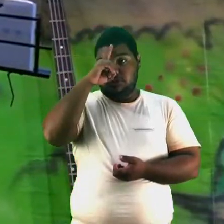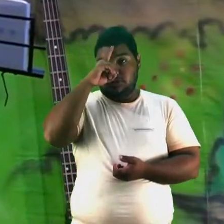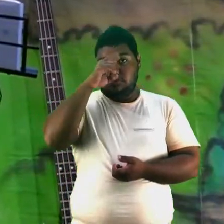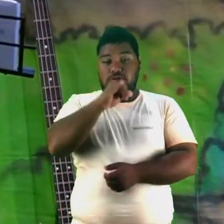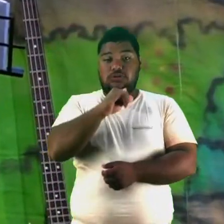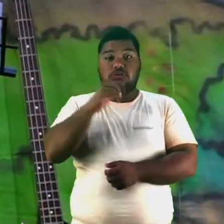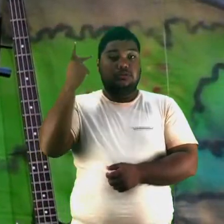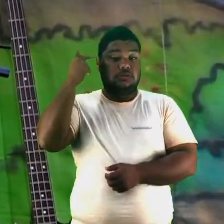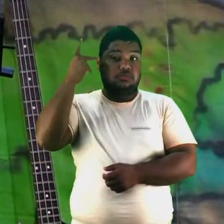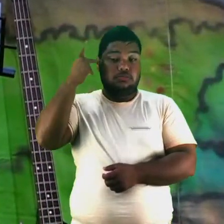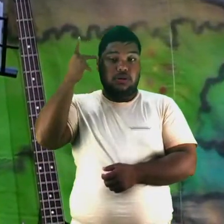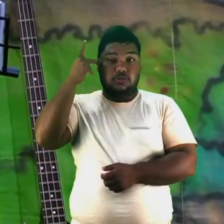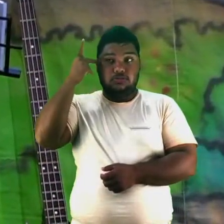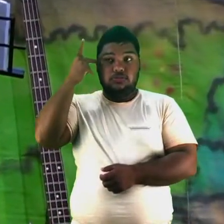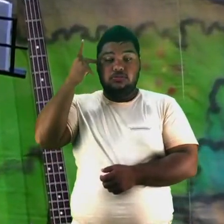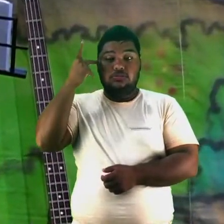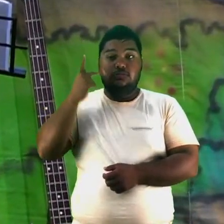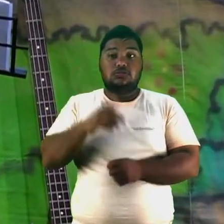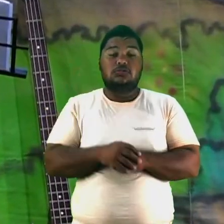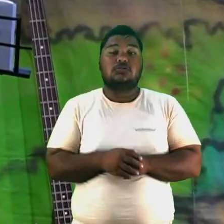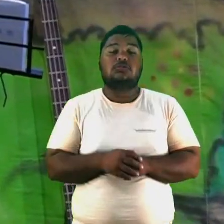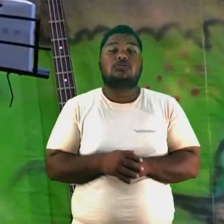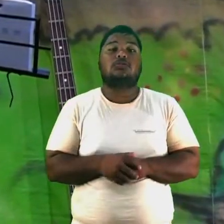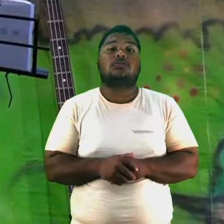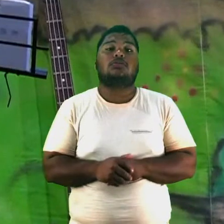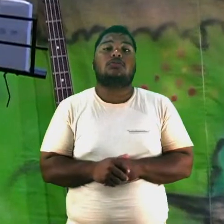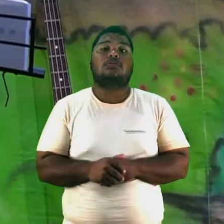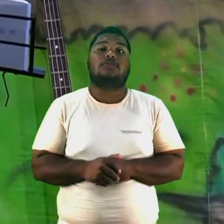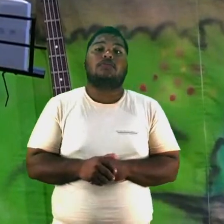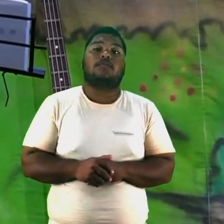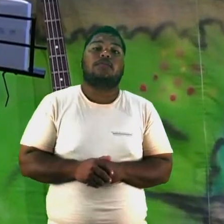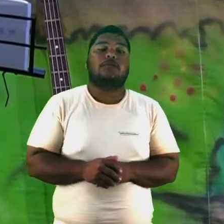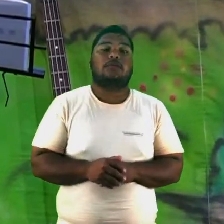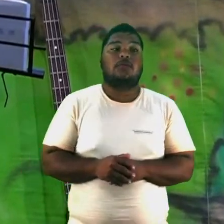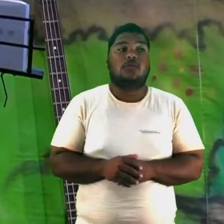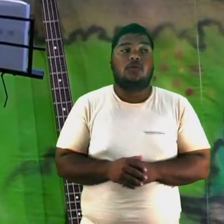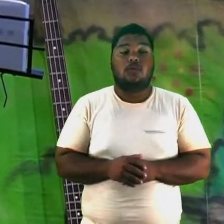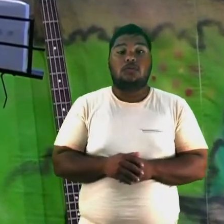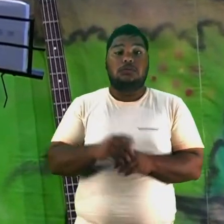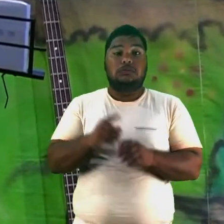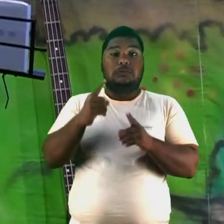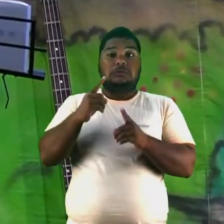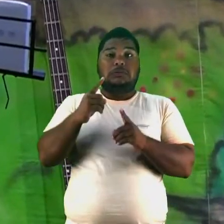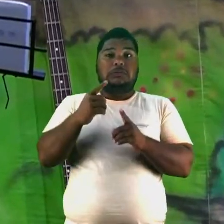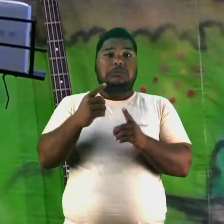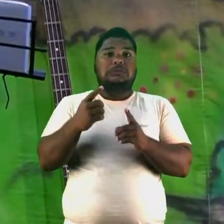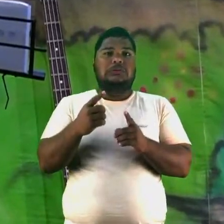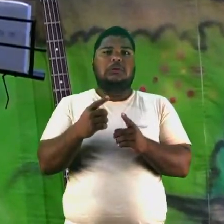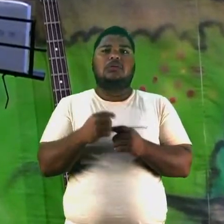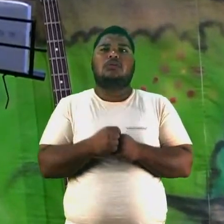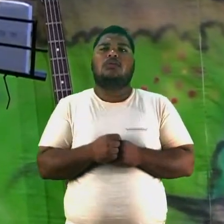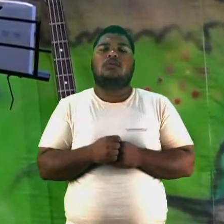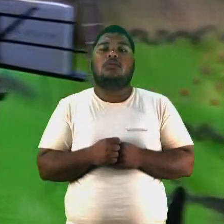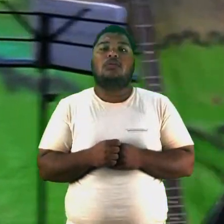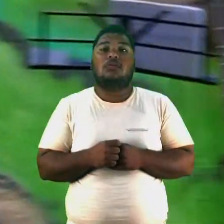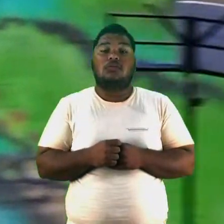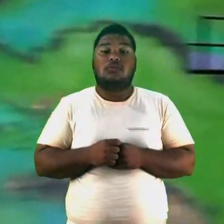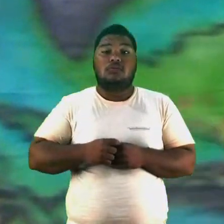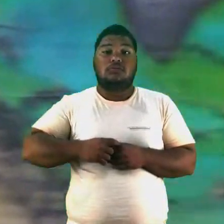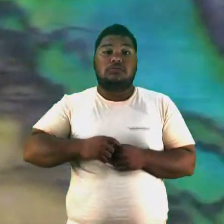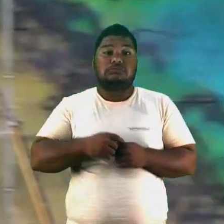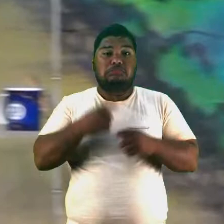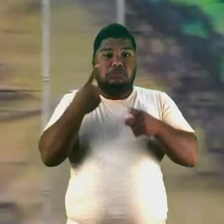falou que 80% das pessoas que estavam internadas por problema de saúde físico tiveram causas